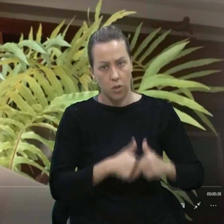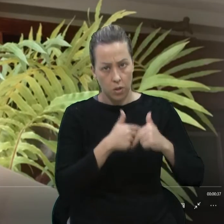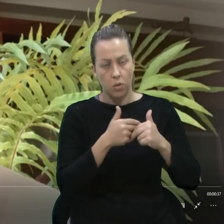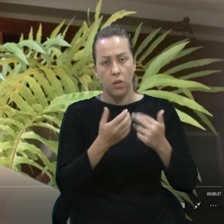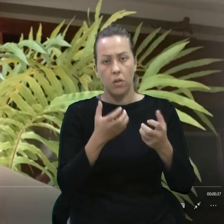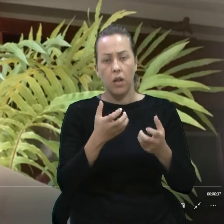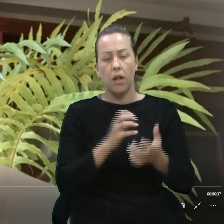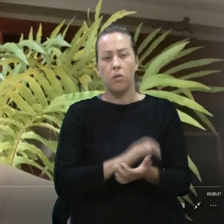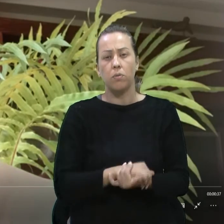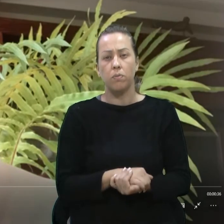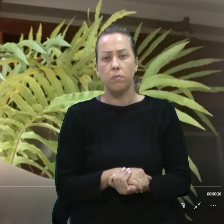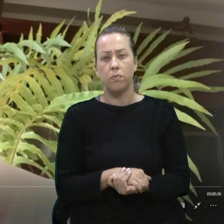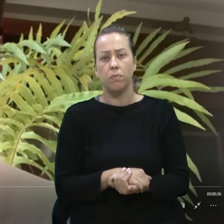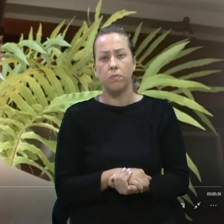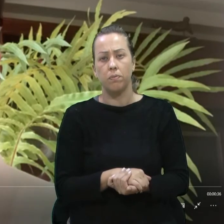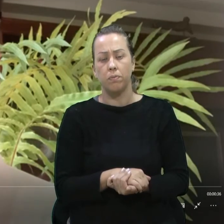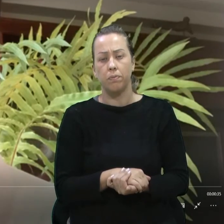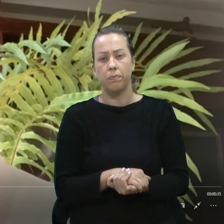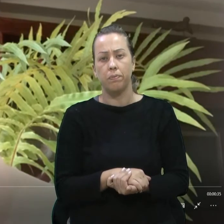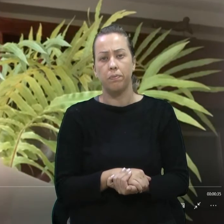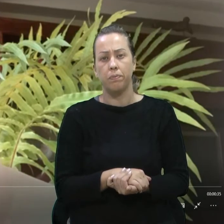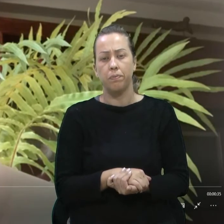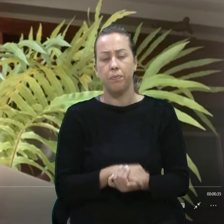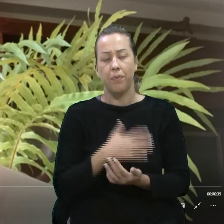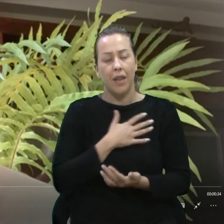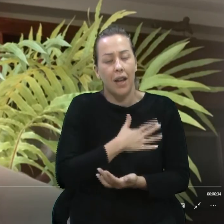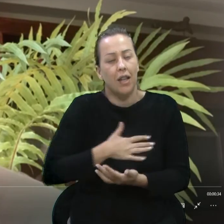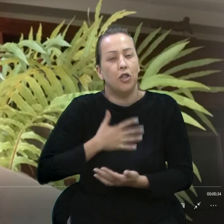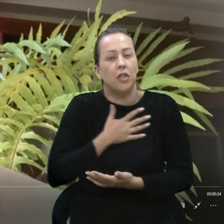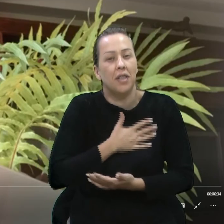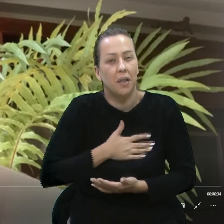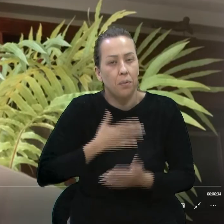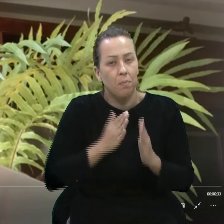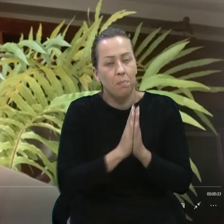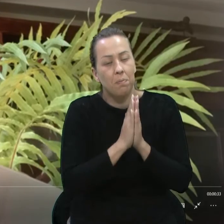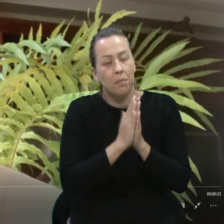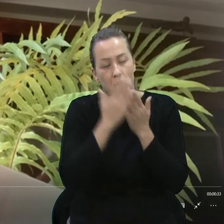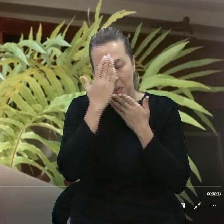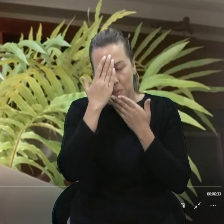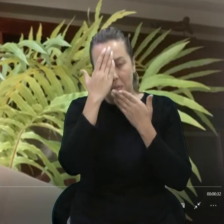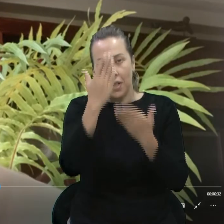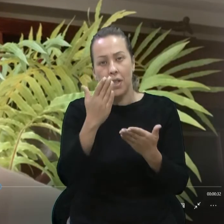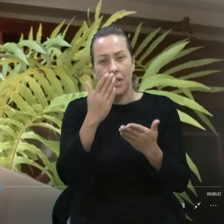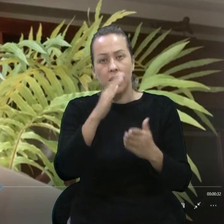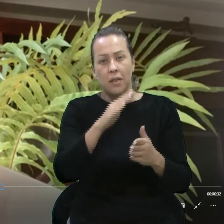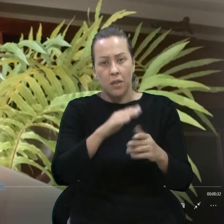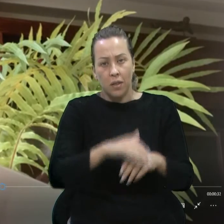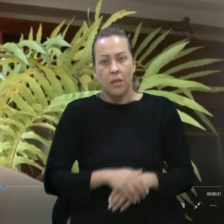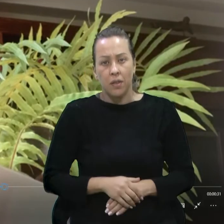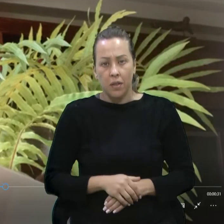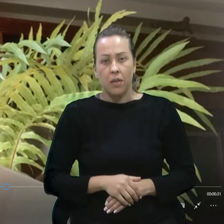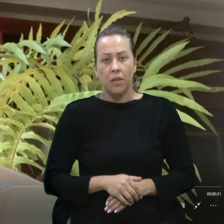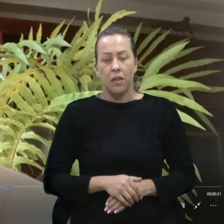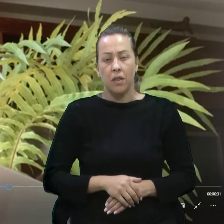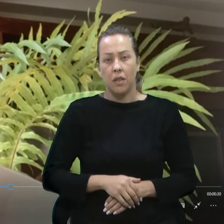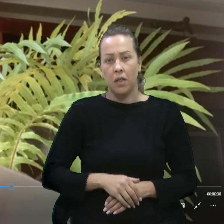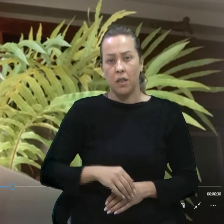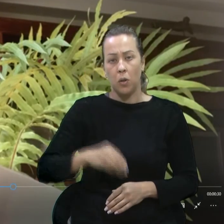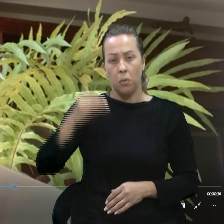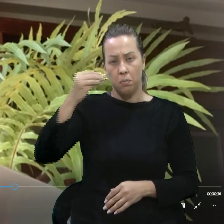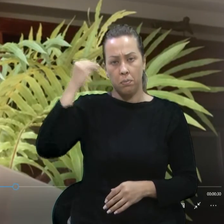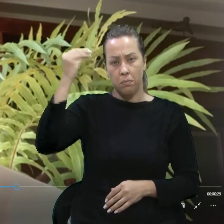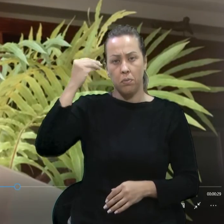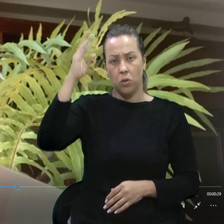quero aqui, por gratidão, reconhecer o apoio de alguns dos mais destacados psiquiatras do